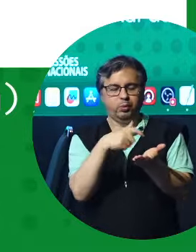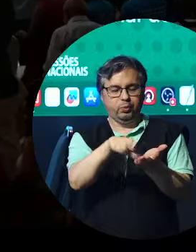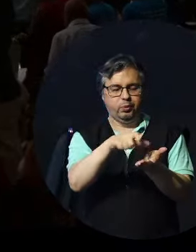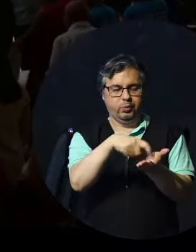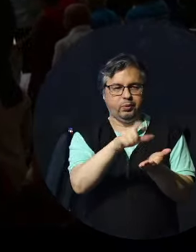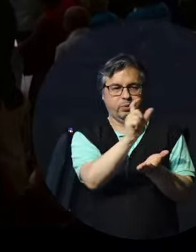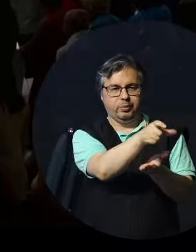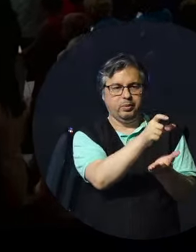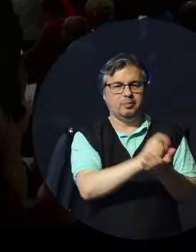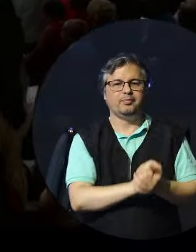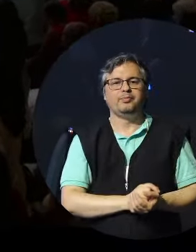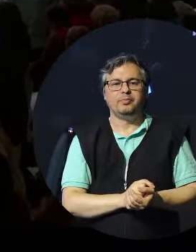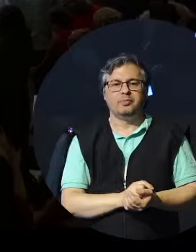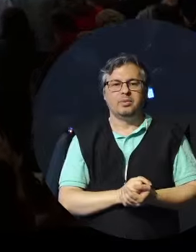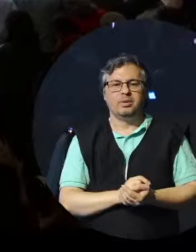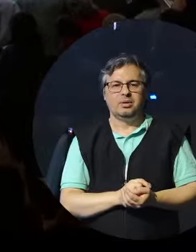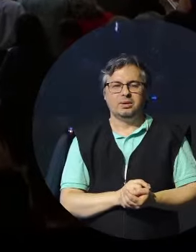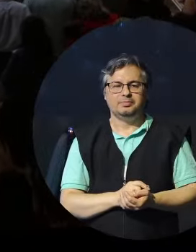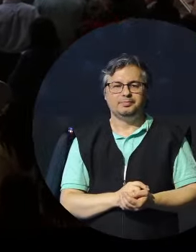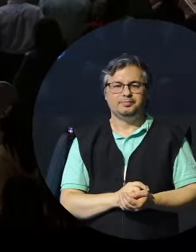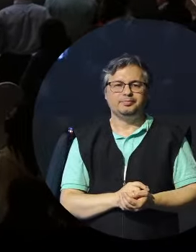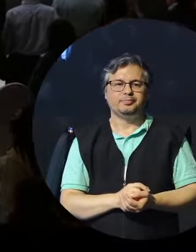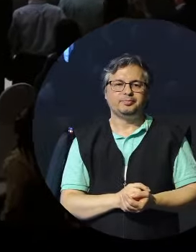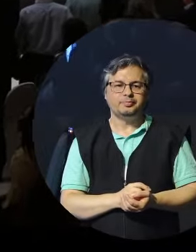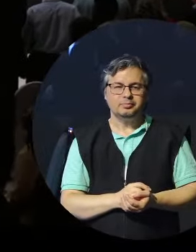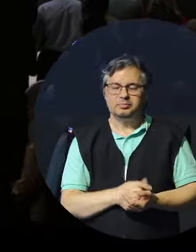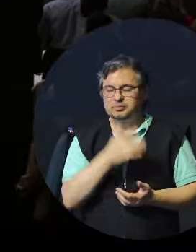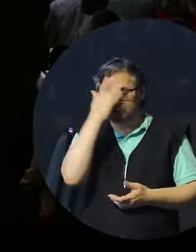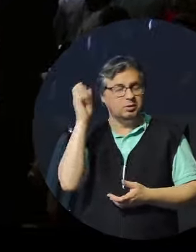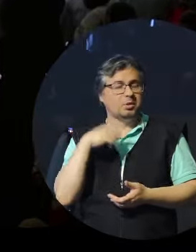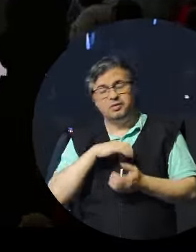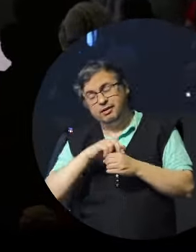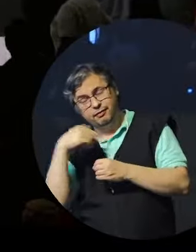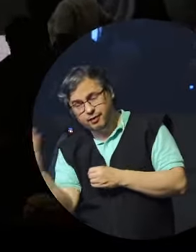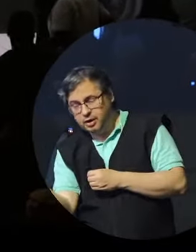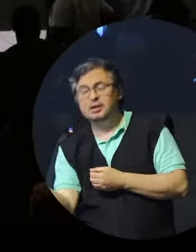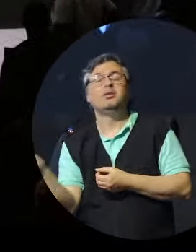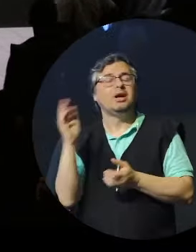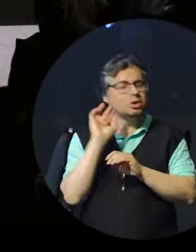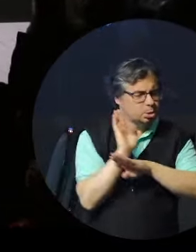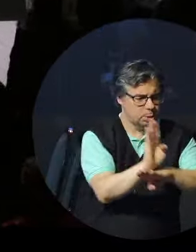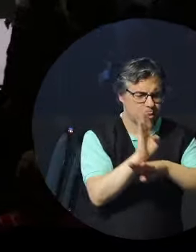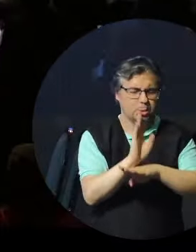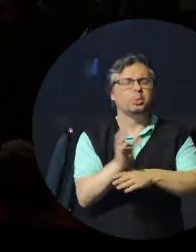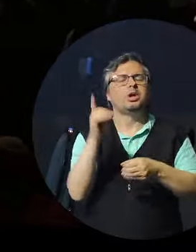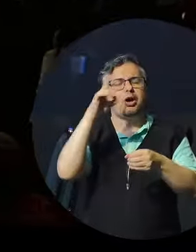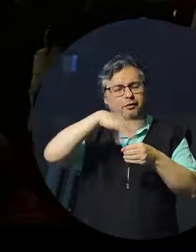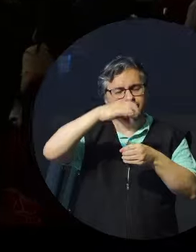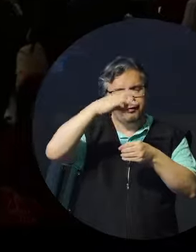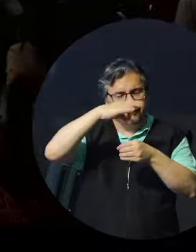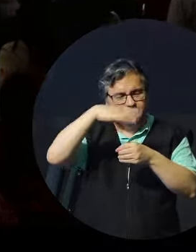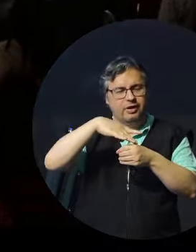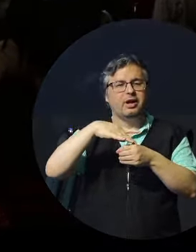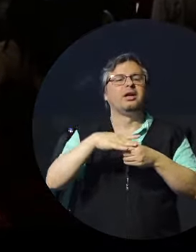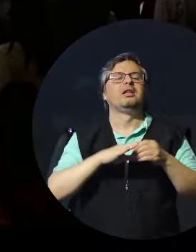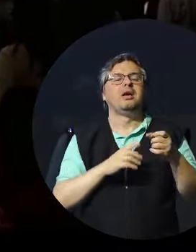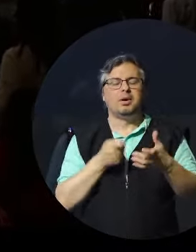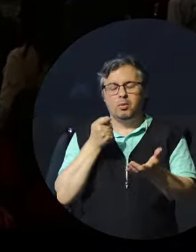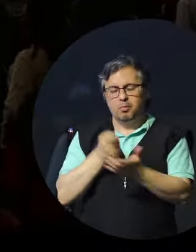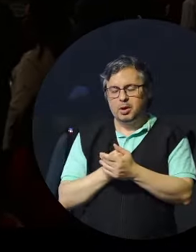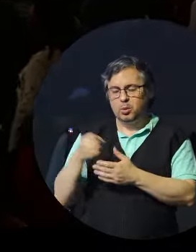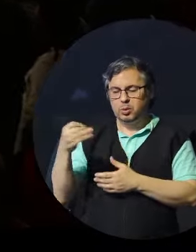de crédito aqui na maquininha com o nosso missionário. Você não pode ficar fora, nós precisamos levantar nesta noite a oferta para comprar um novo veículo para a Vila Minha